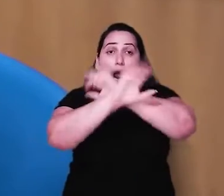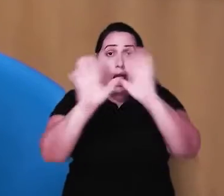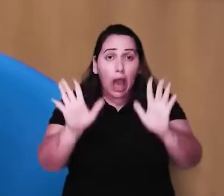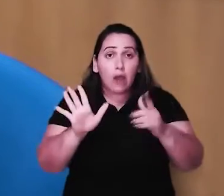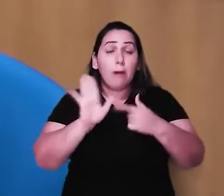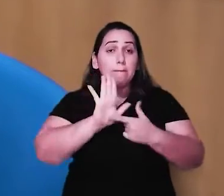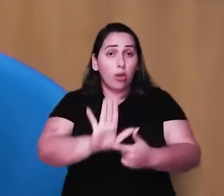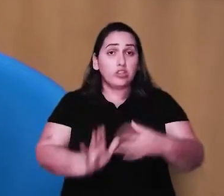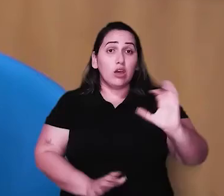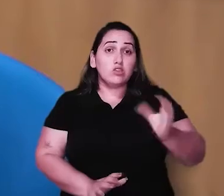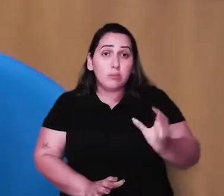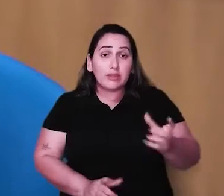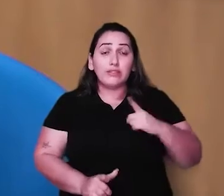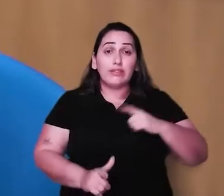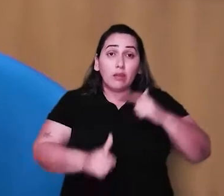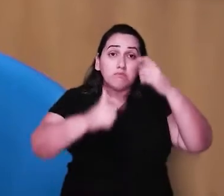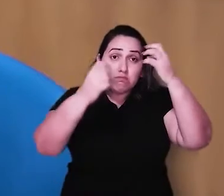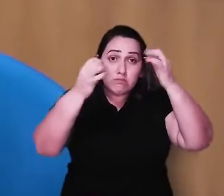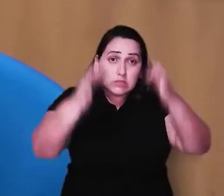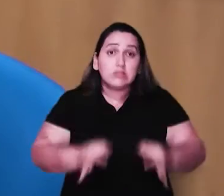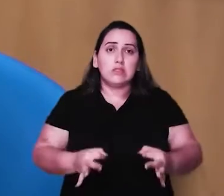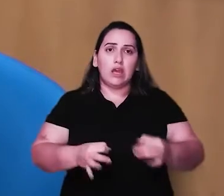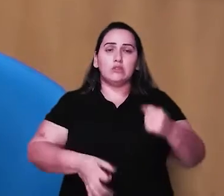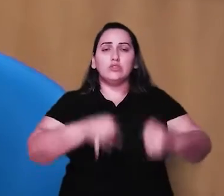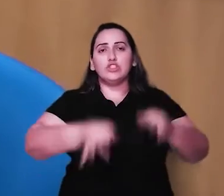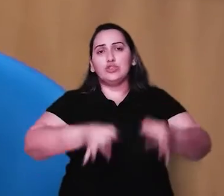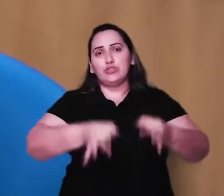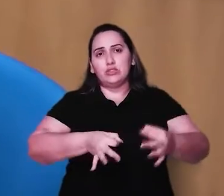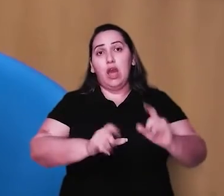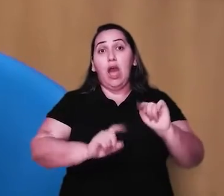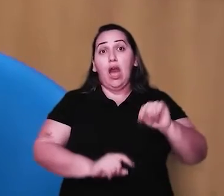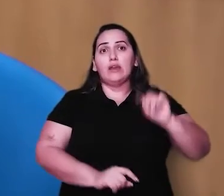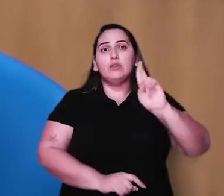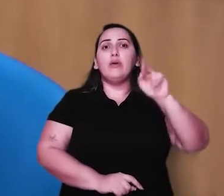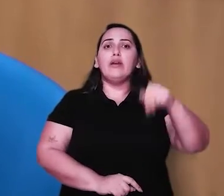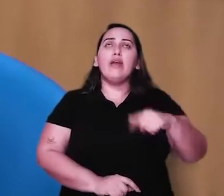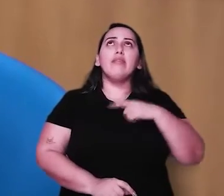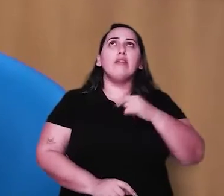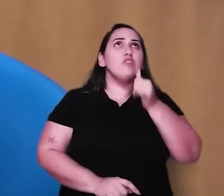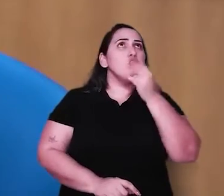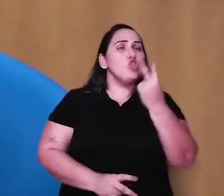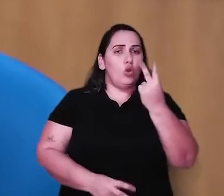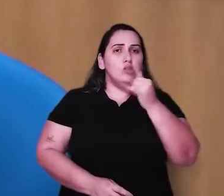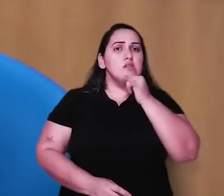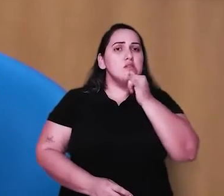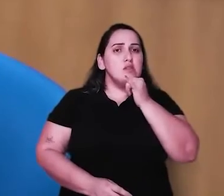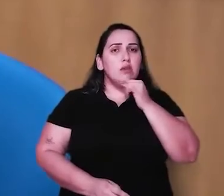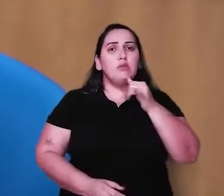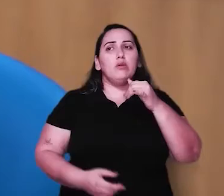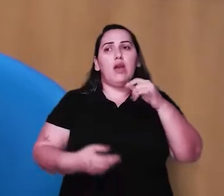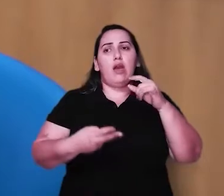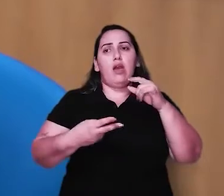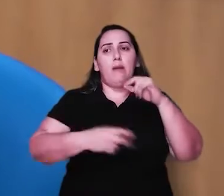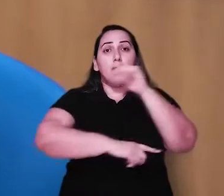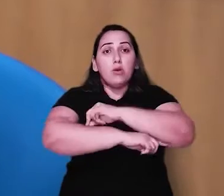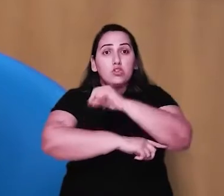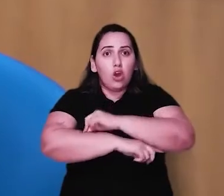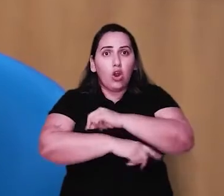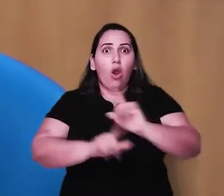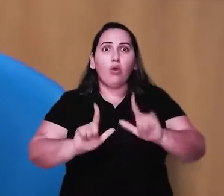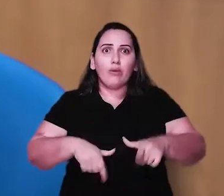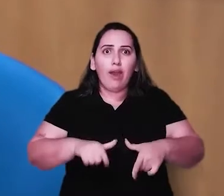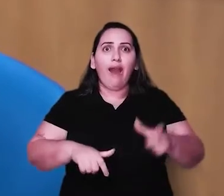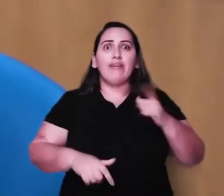muito claro para os partidos. A partir dessa última decisão aqui no estado do Rio Grande do Norte, a gente teve os exemplos de Mossoró, de Currais